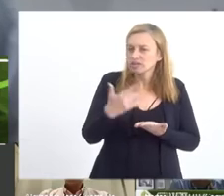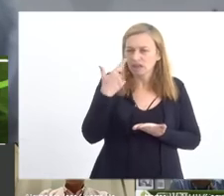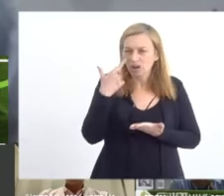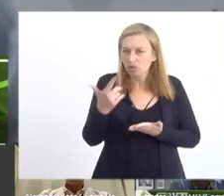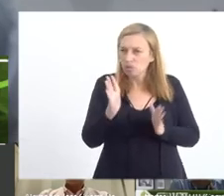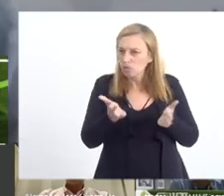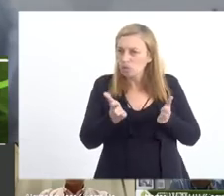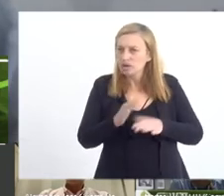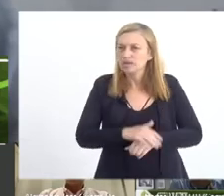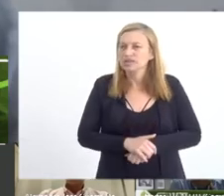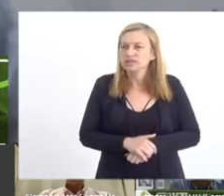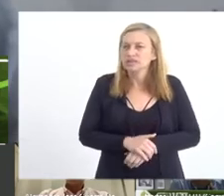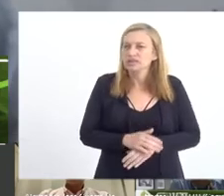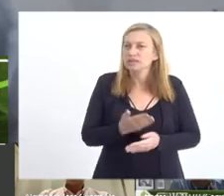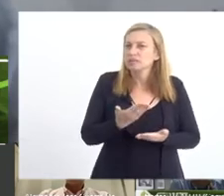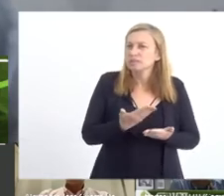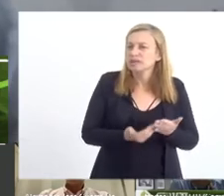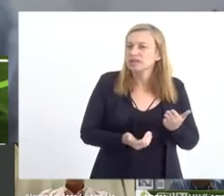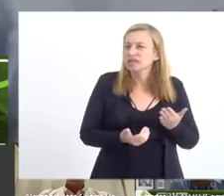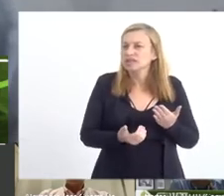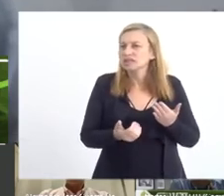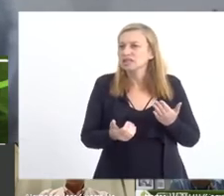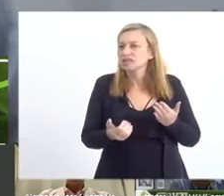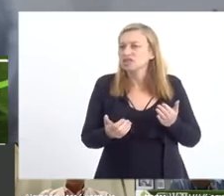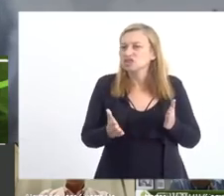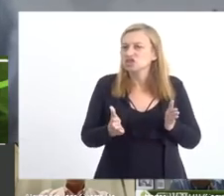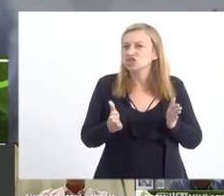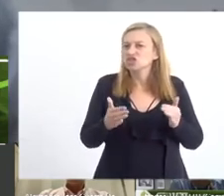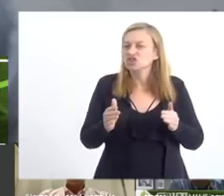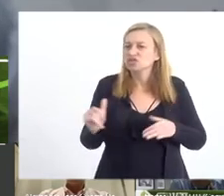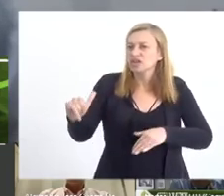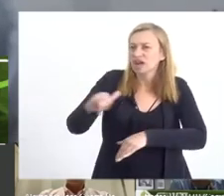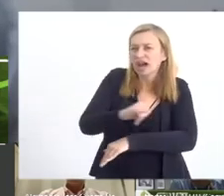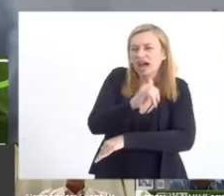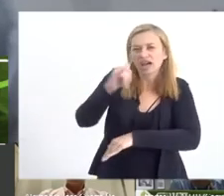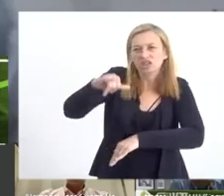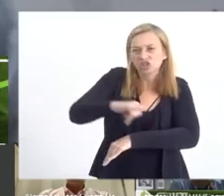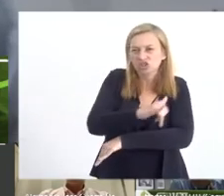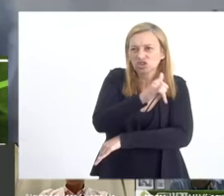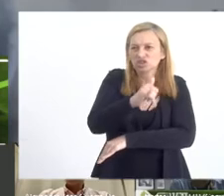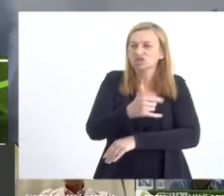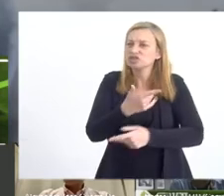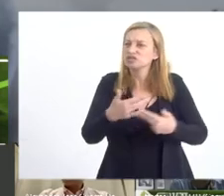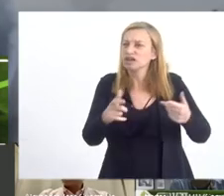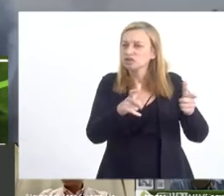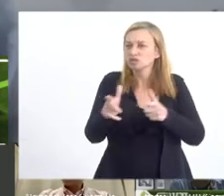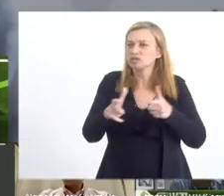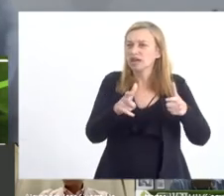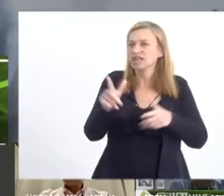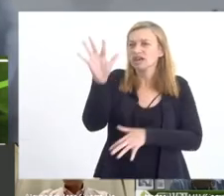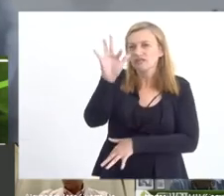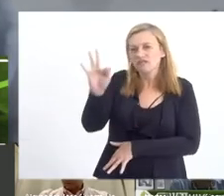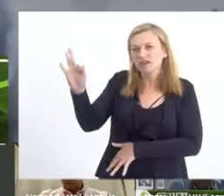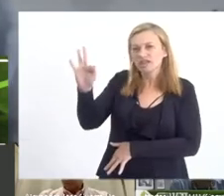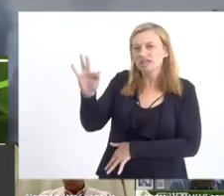provocada pela queda das restrições de viagem, principalmente nas países da Europa, França, Alemanha,